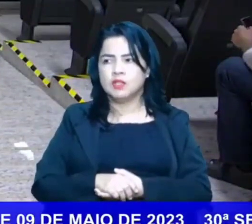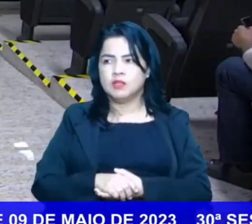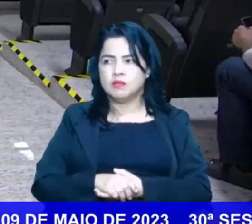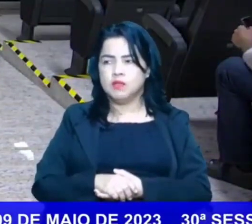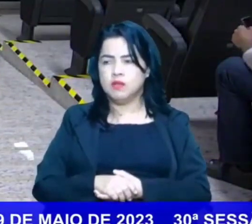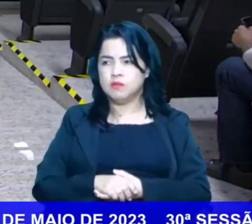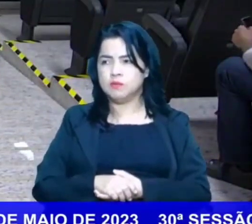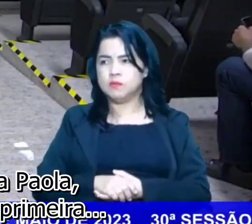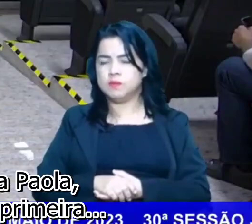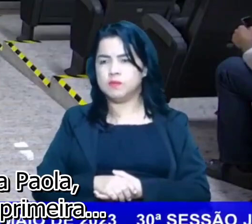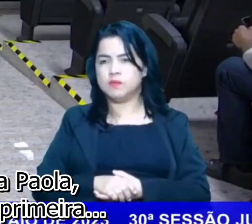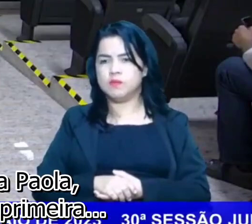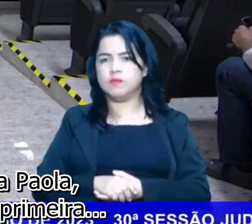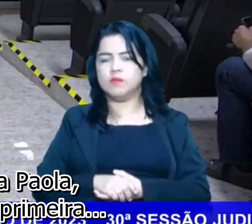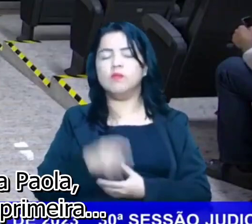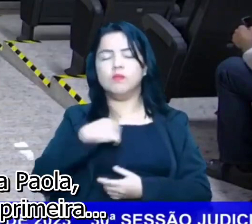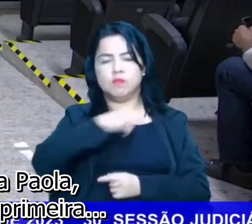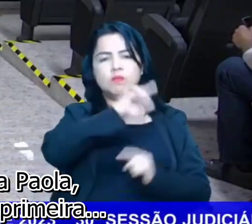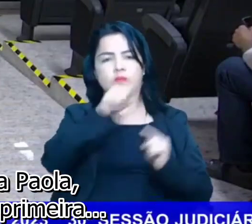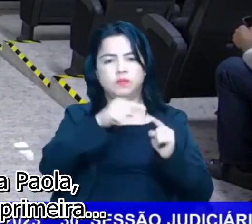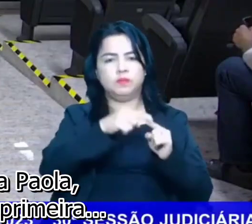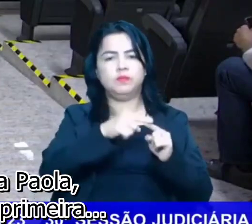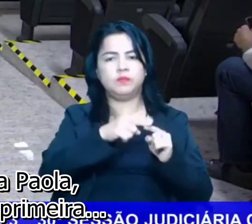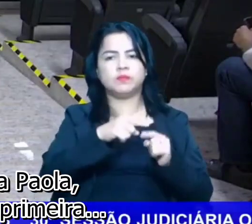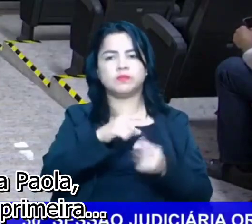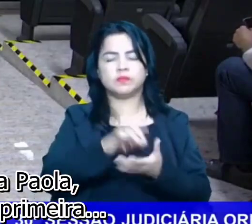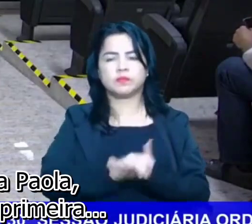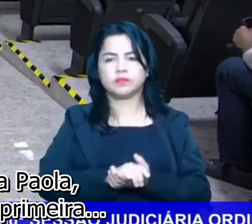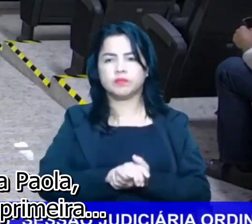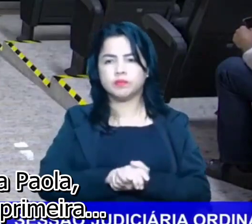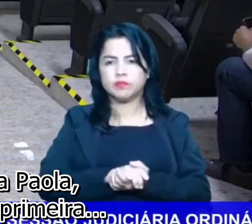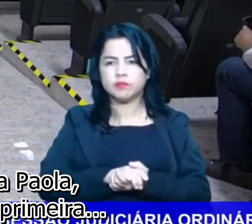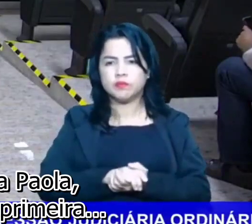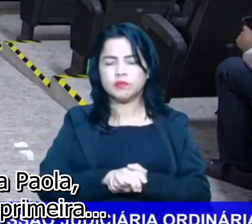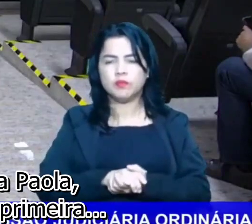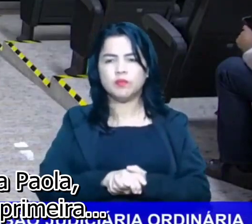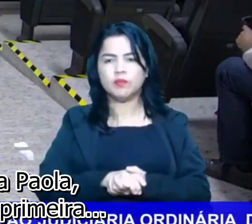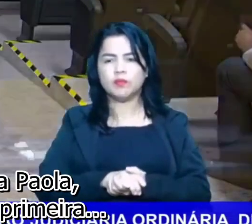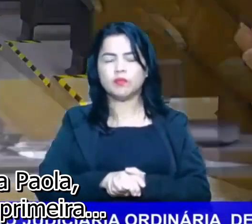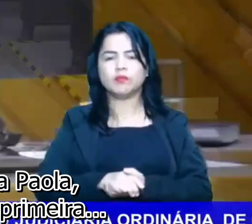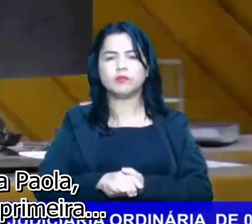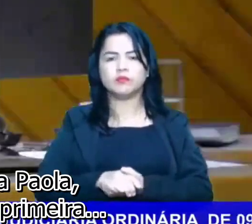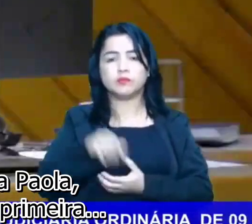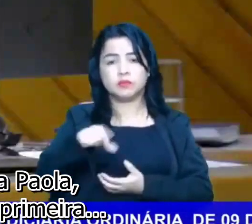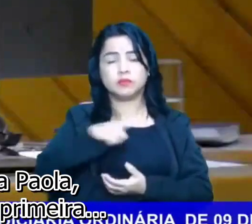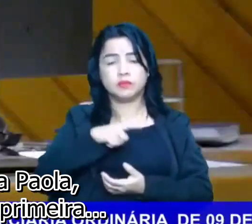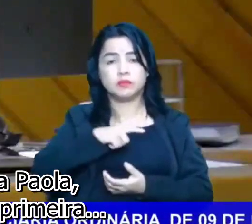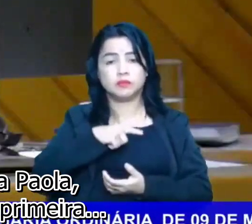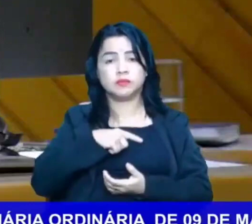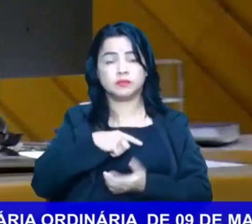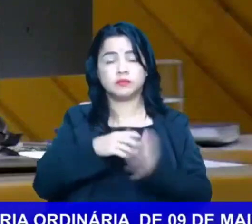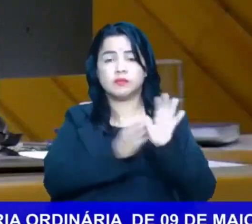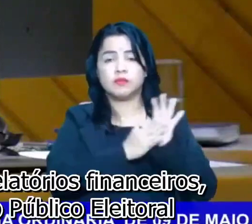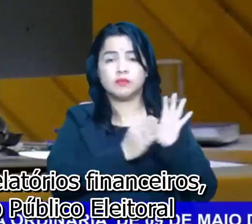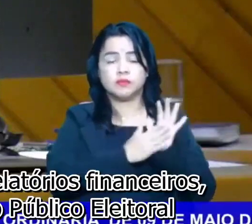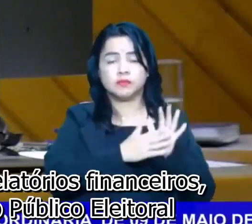da tela. 30ª parecer, senhor presidente. Doutora Paola, 29 de maio de 2023. Aqui, no que se refere à